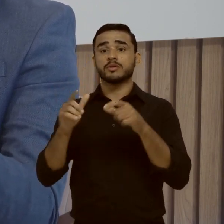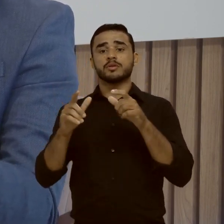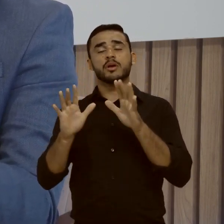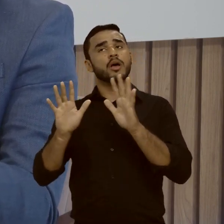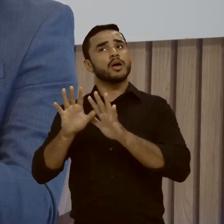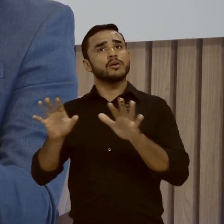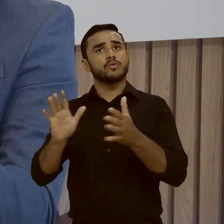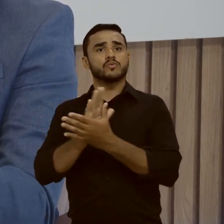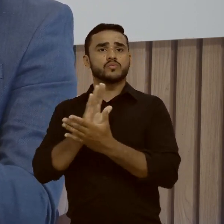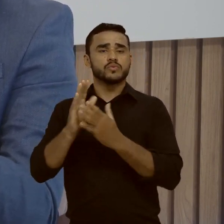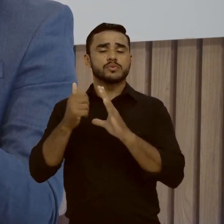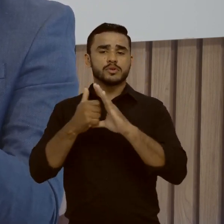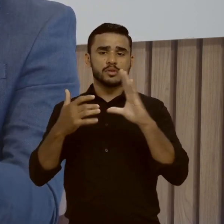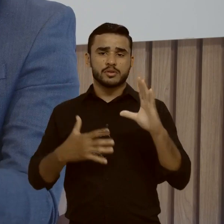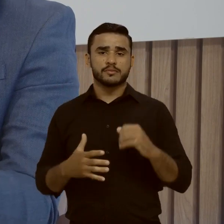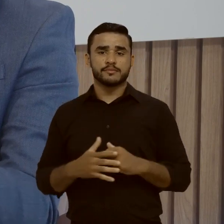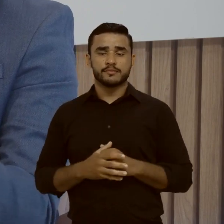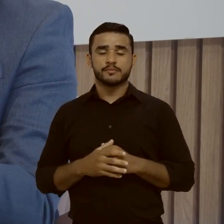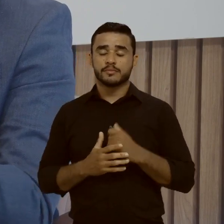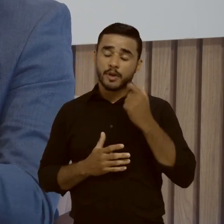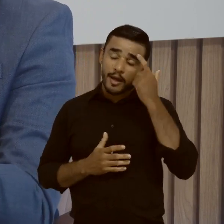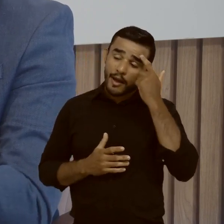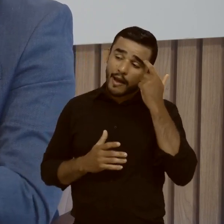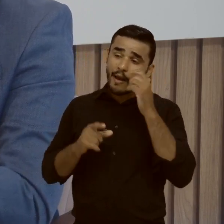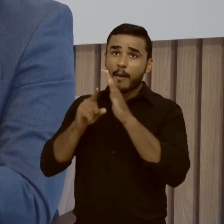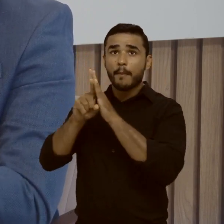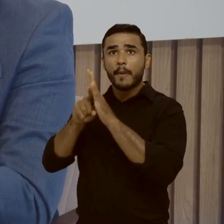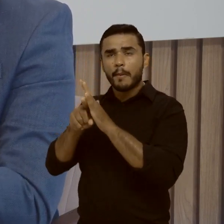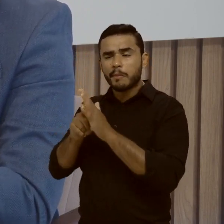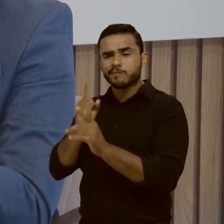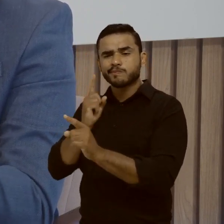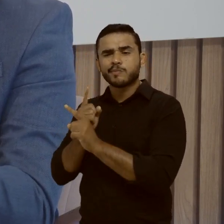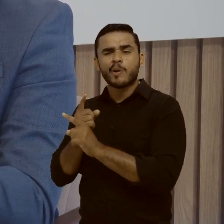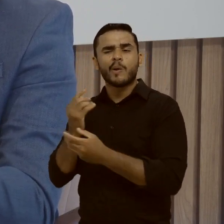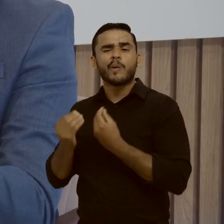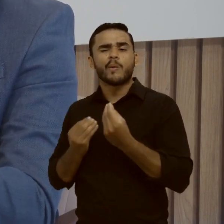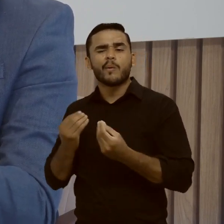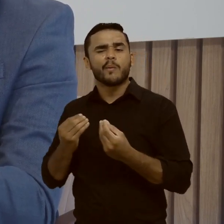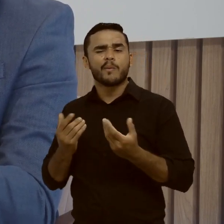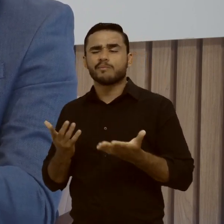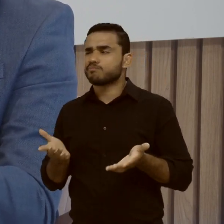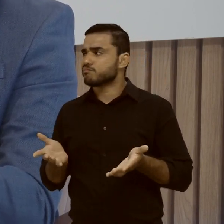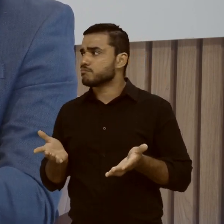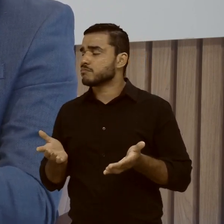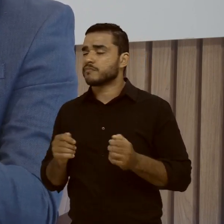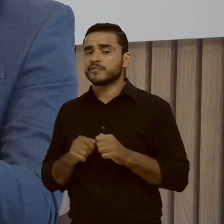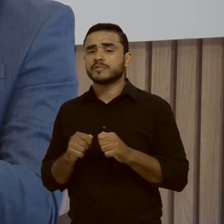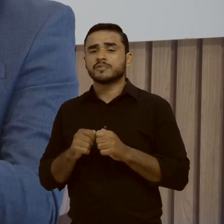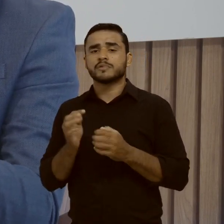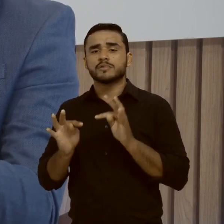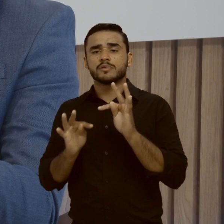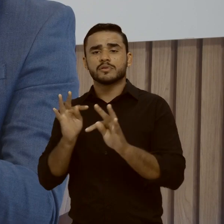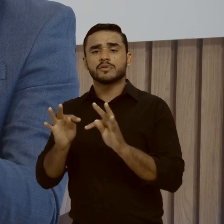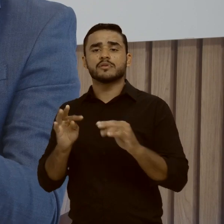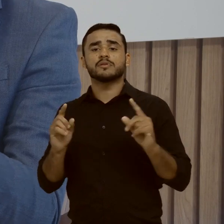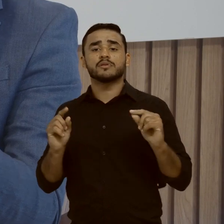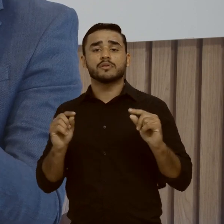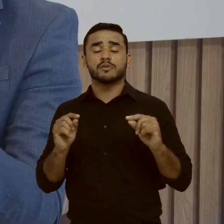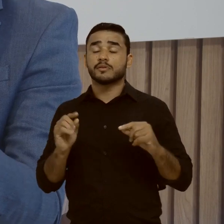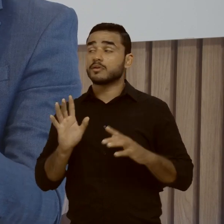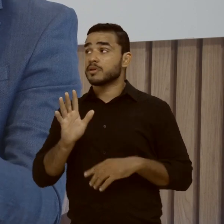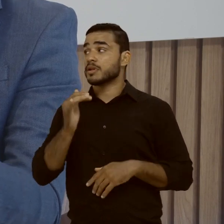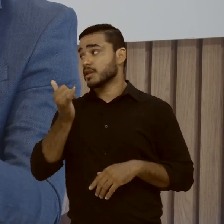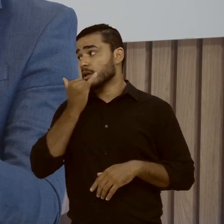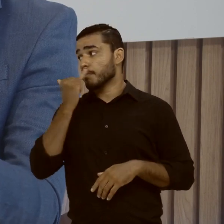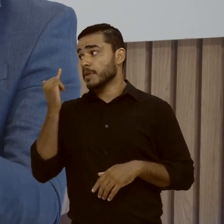após o diagnóstico, né? Como é que a gente trata, o que é que a gente tem que fazer? Bom, o tratamento ele vai estar diretamente associado ao estágio em